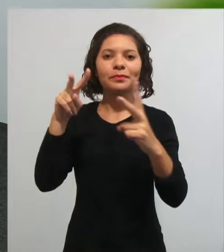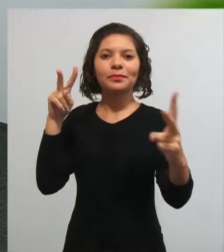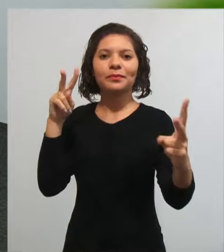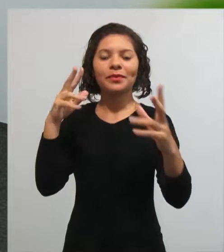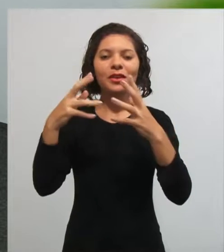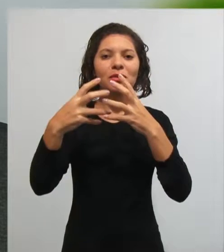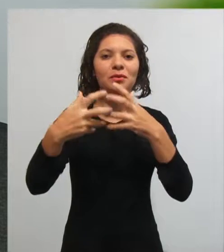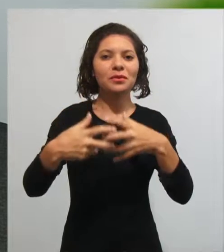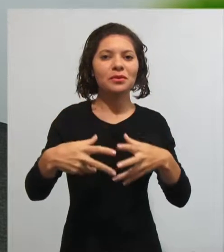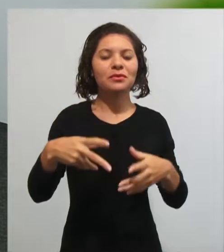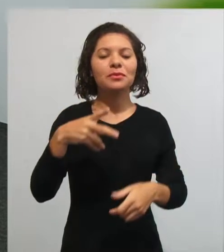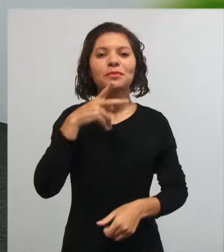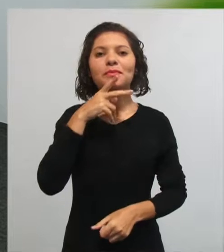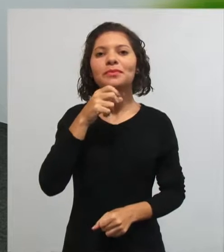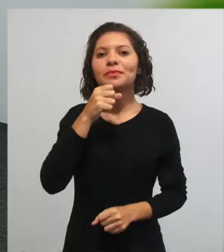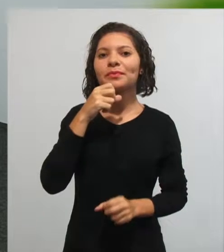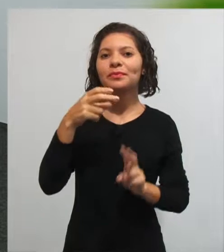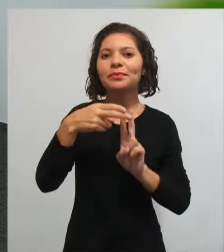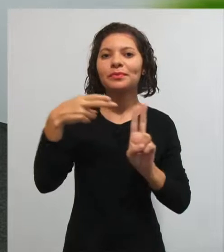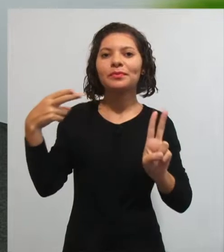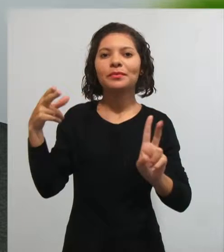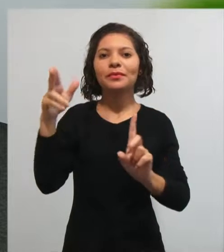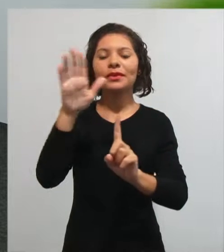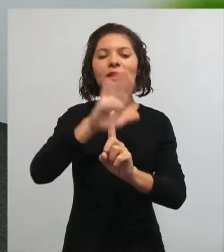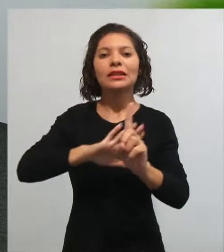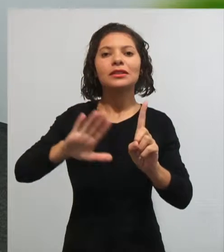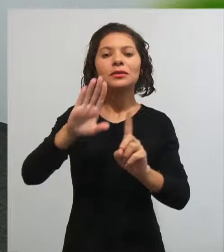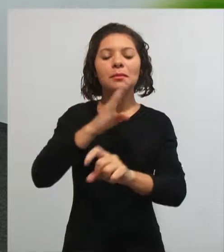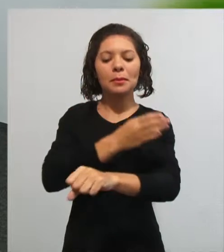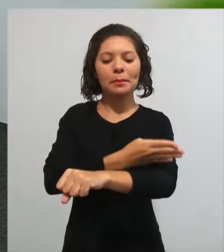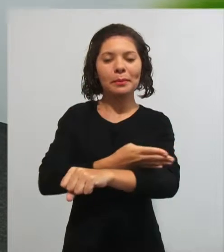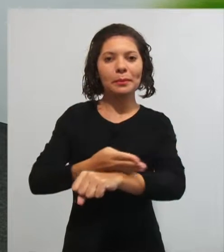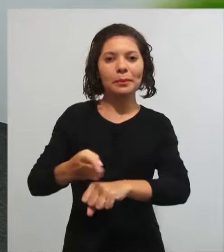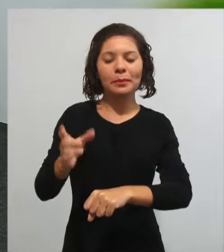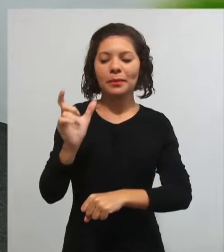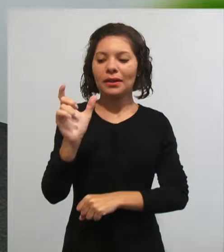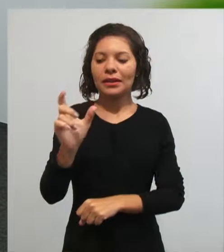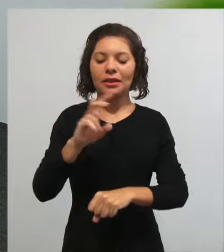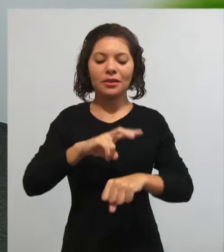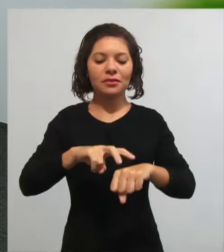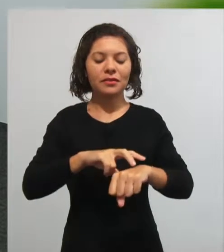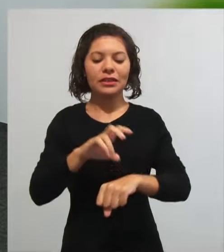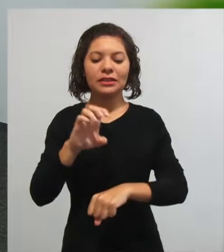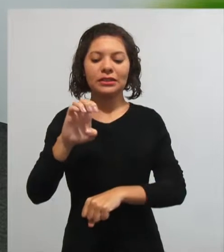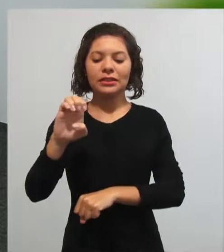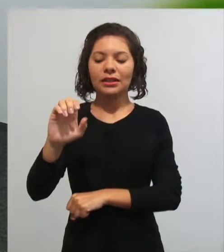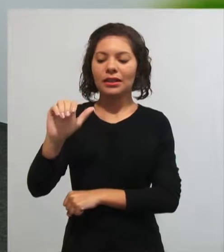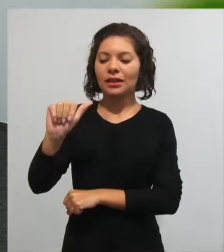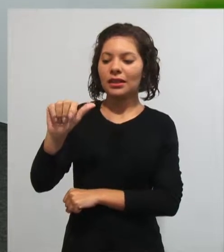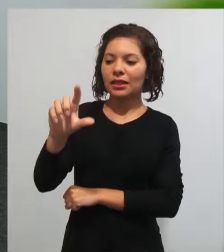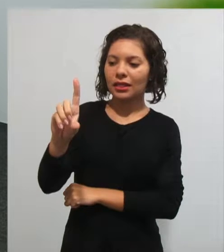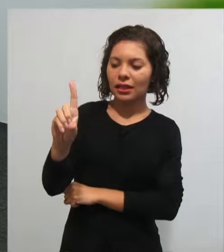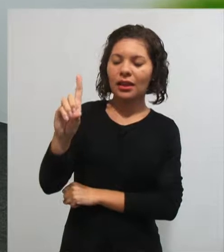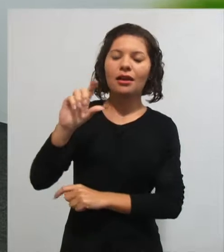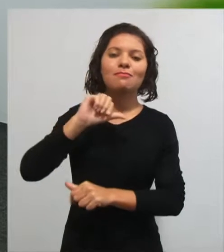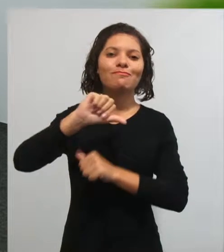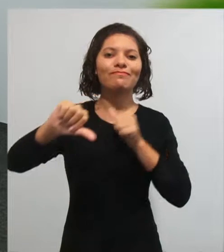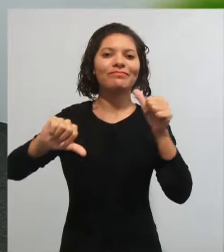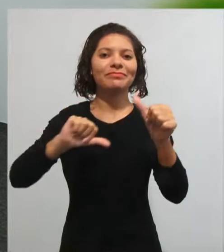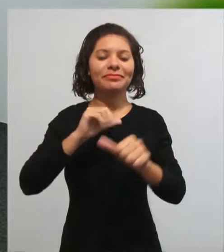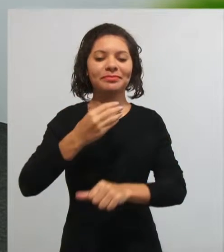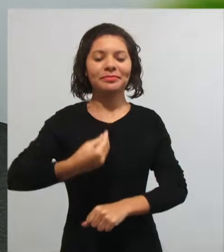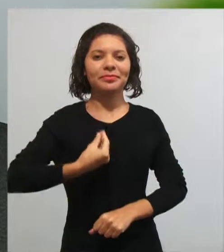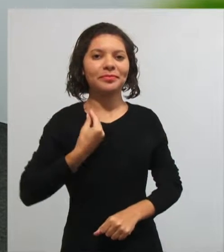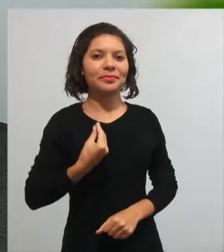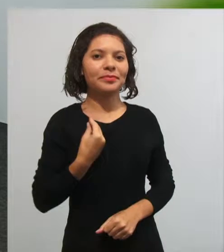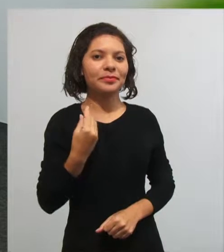Porto Velho, Zona Norte. Atrás de mim nós temos um fundo branco com letras verdes escritas EAD Mudando Realidades.